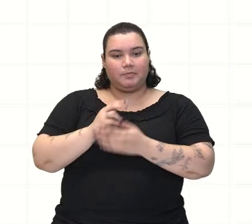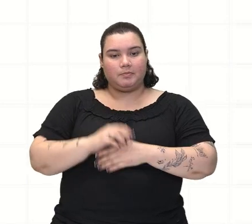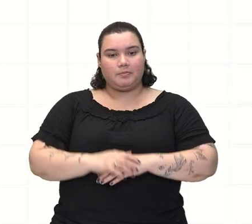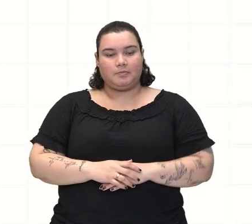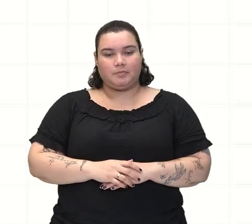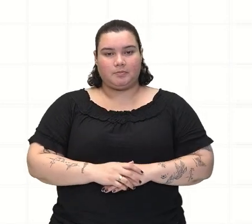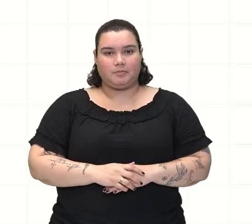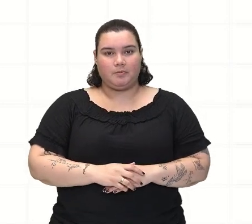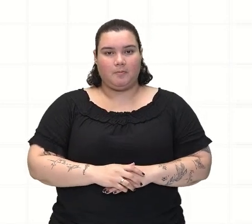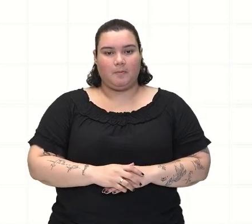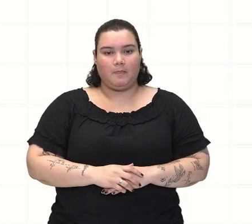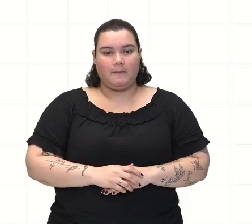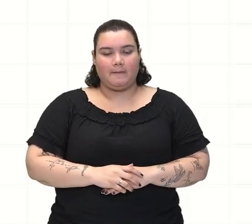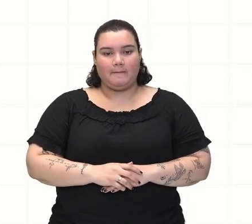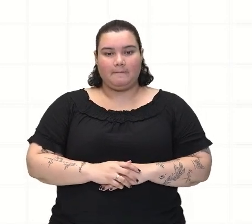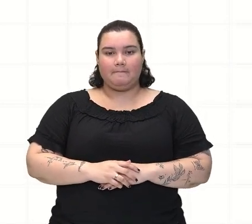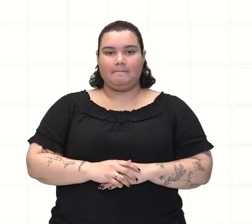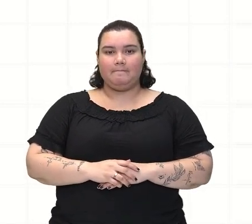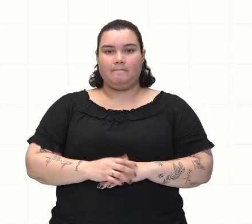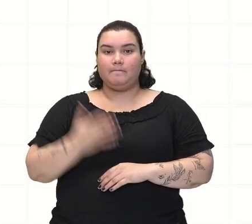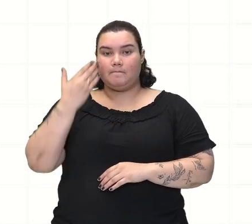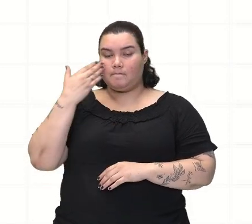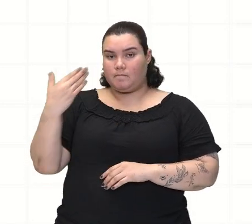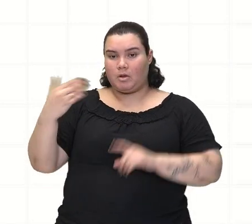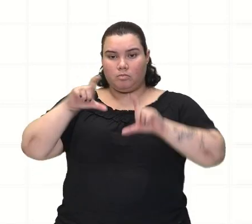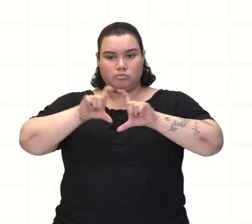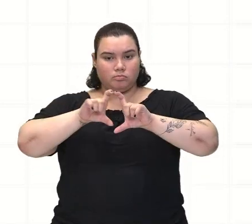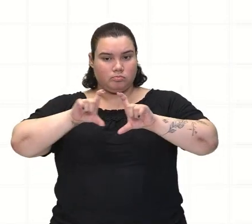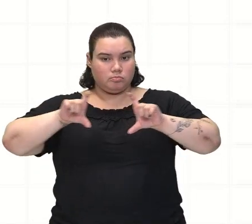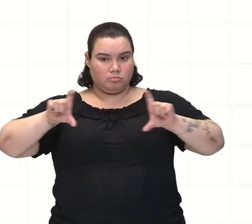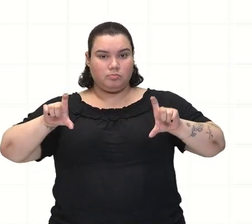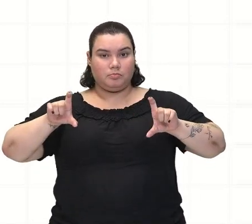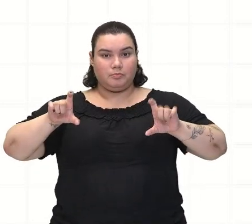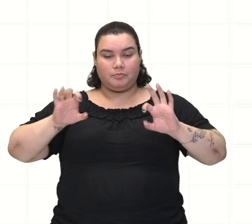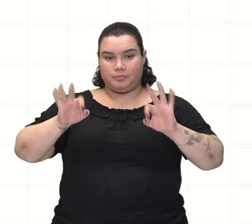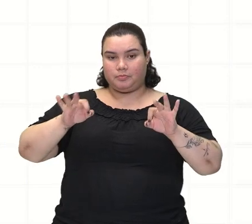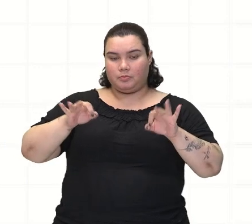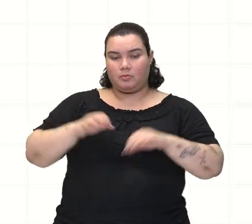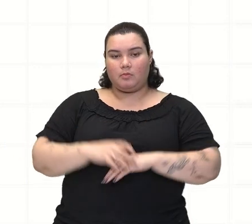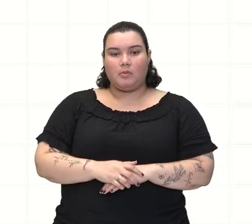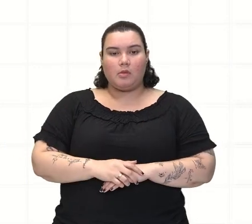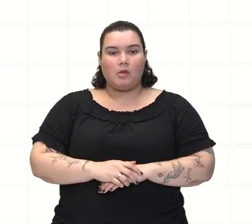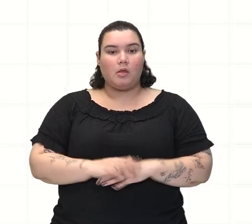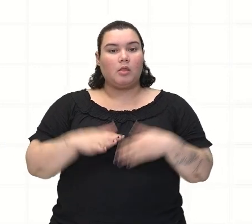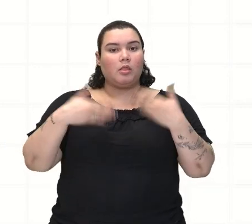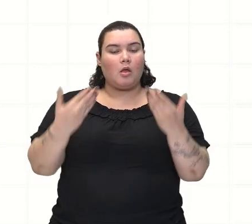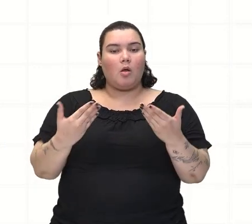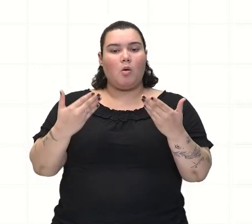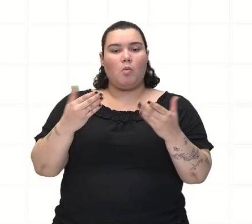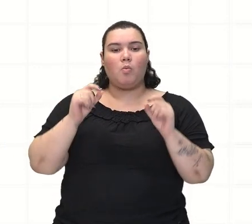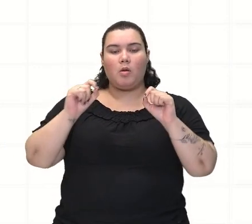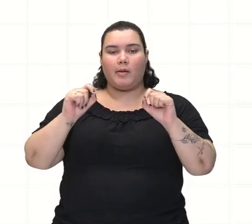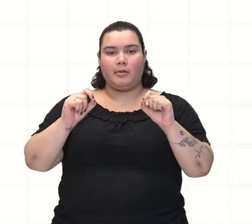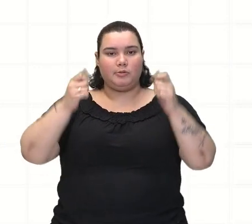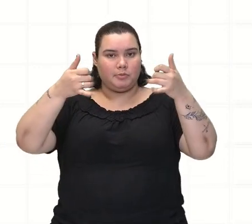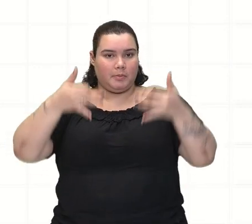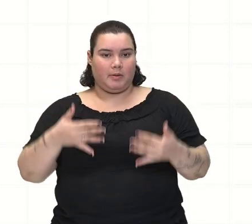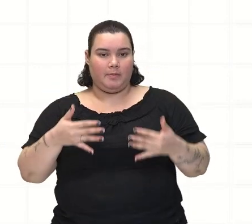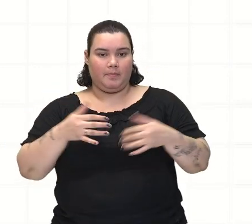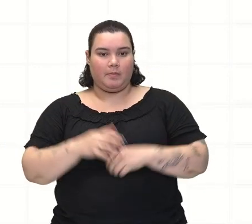o nosso tanque retangular. E aí, o próprio problema já diz que um lado vai